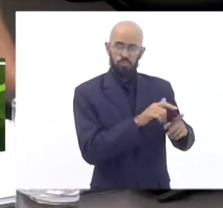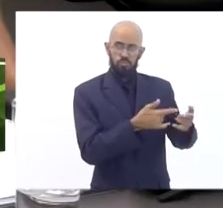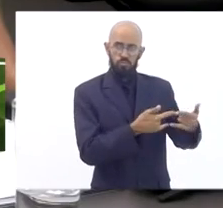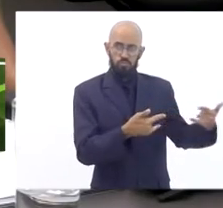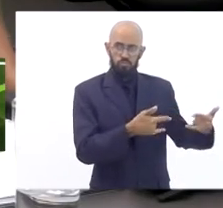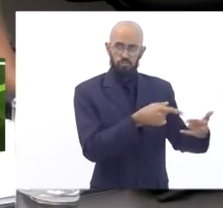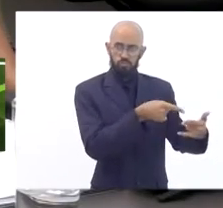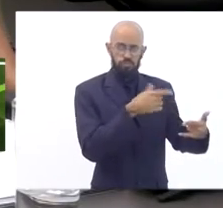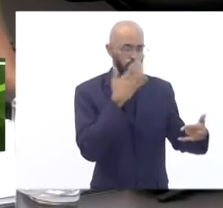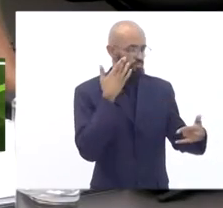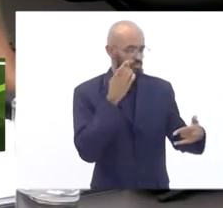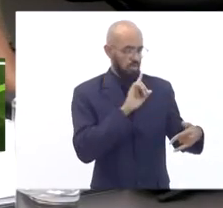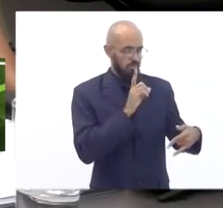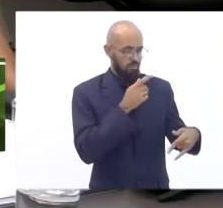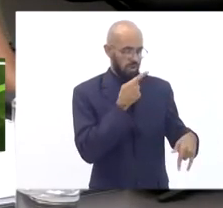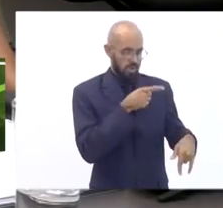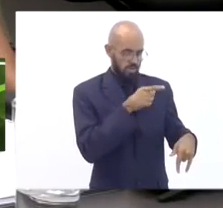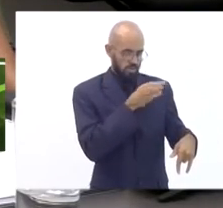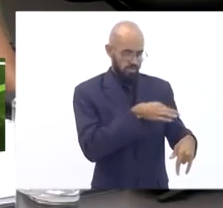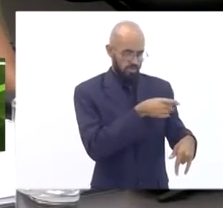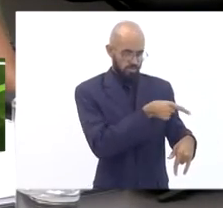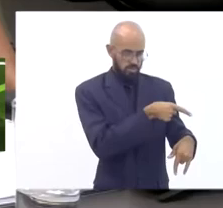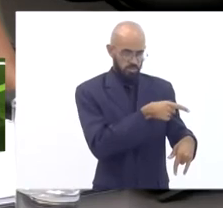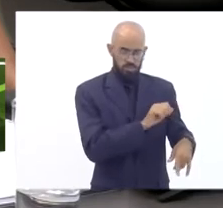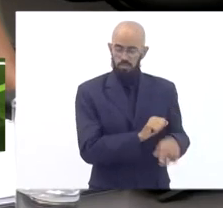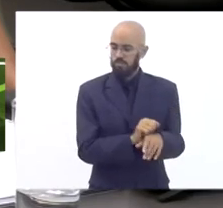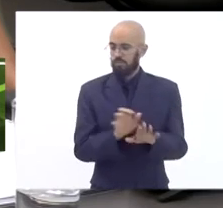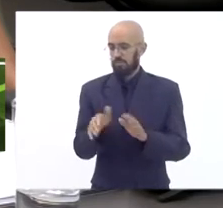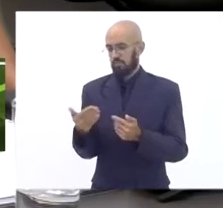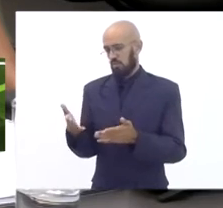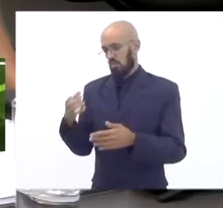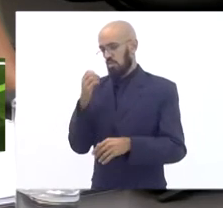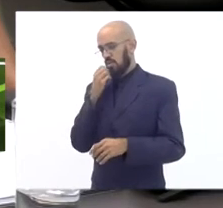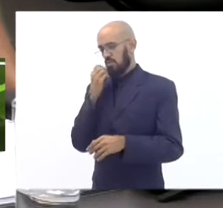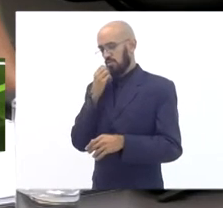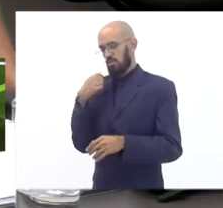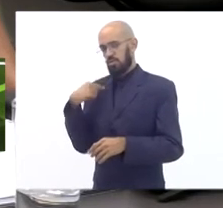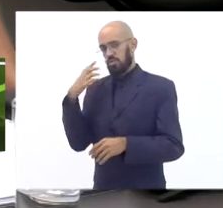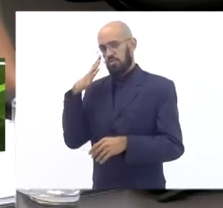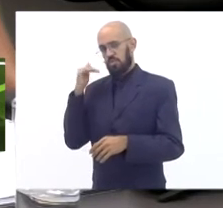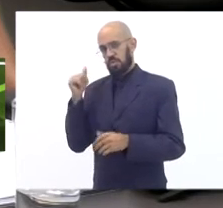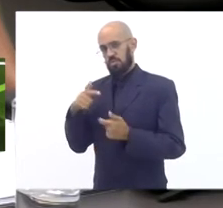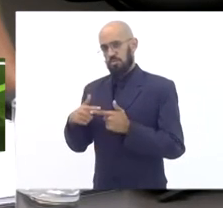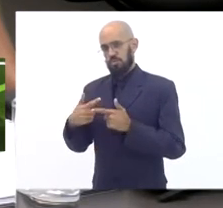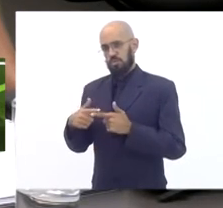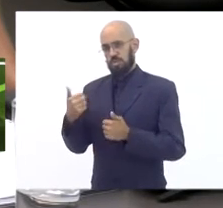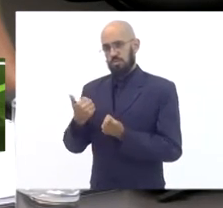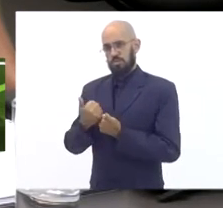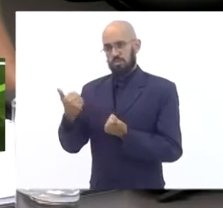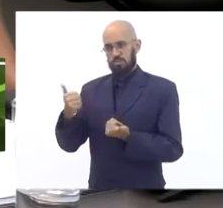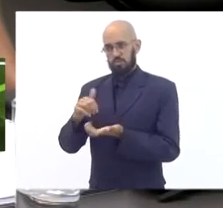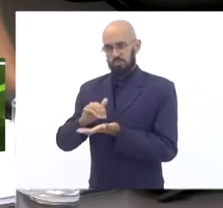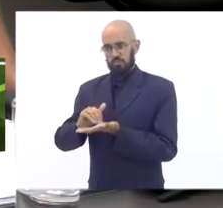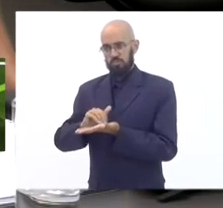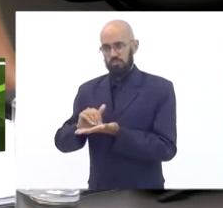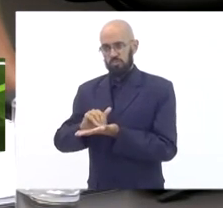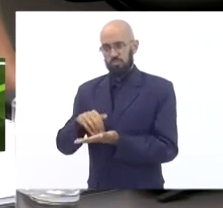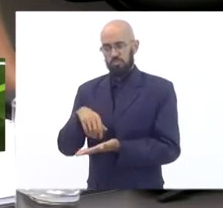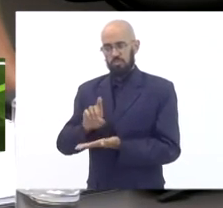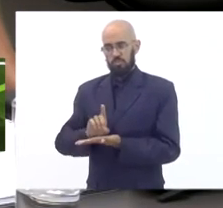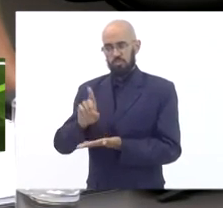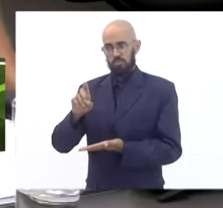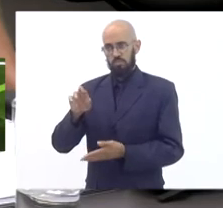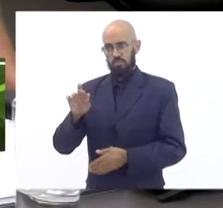Obviamente, eu sei pela equipe, na verdade, até minha superintendente de concessões, doutora Raquel,